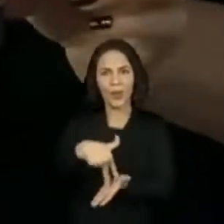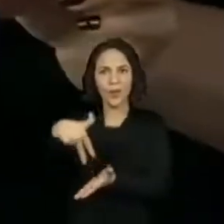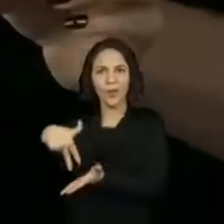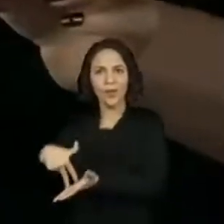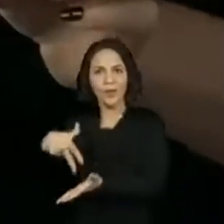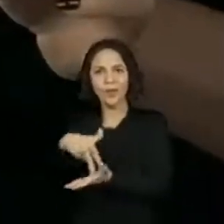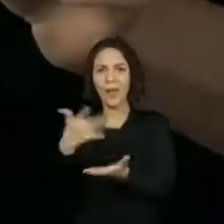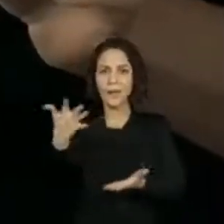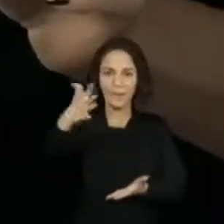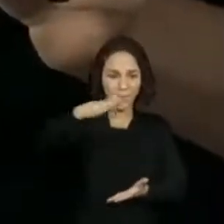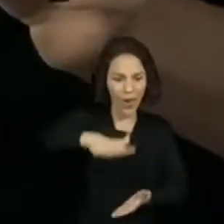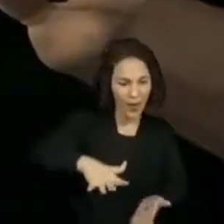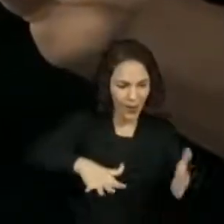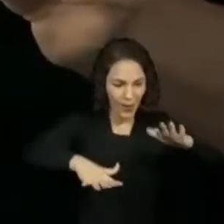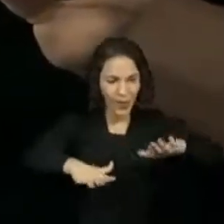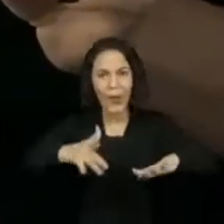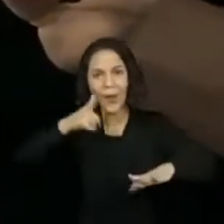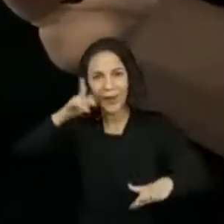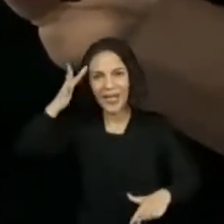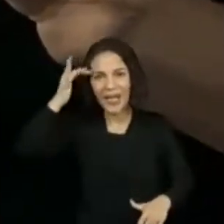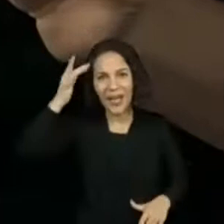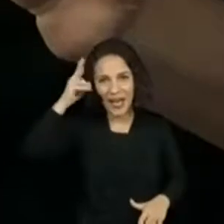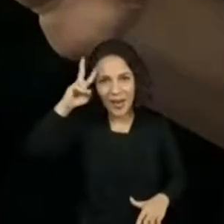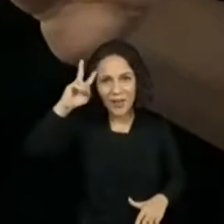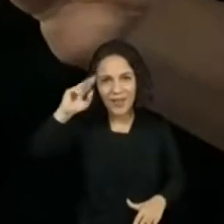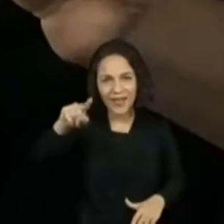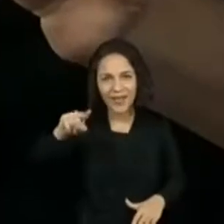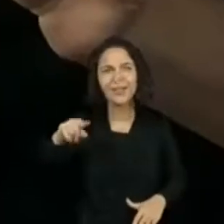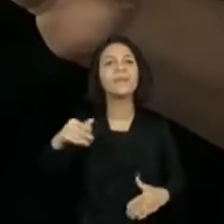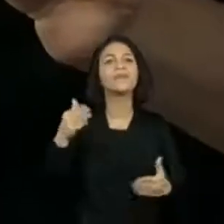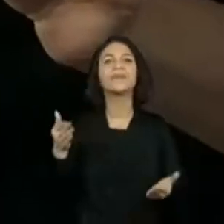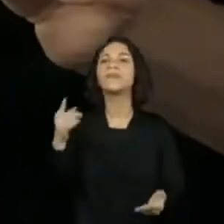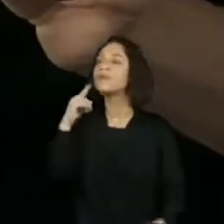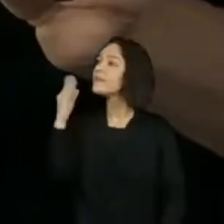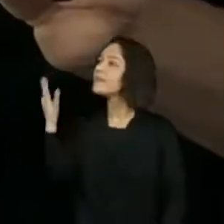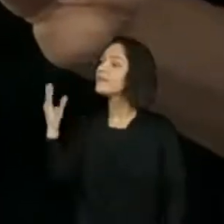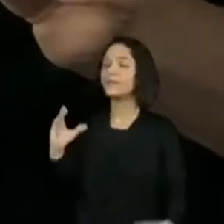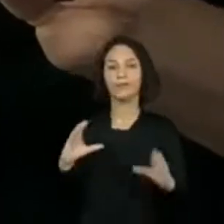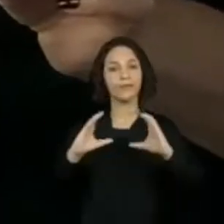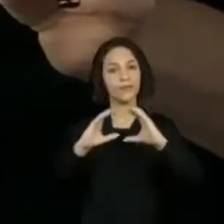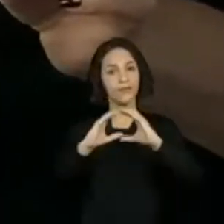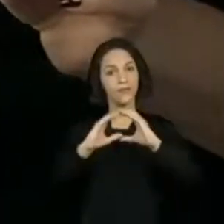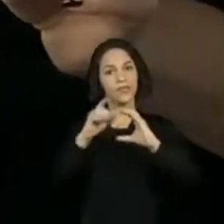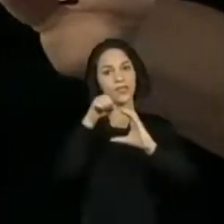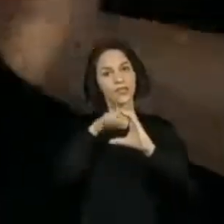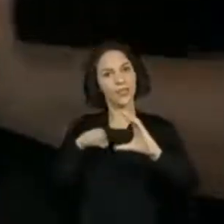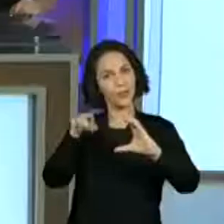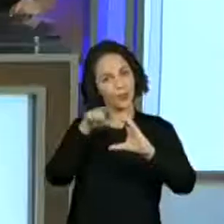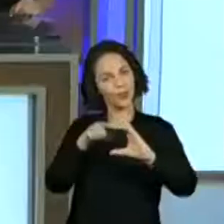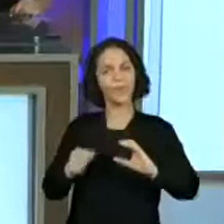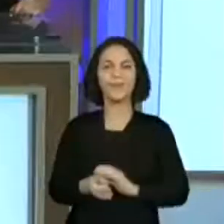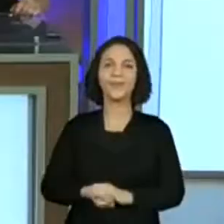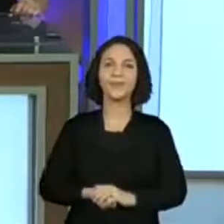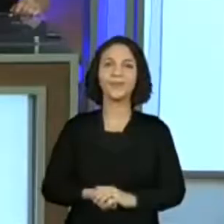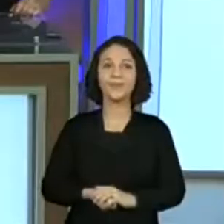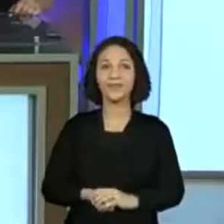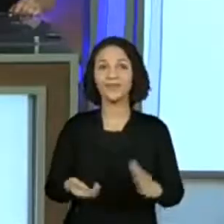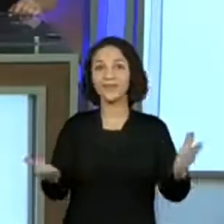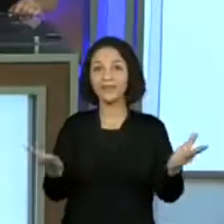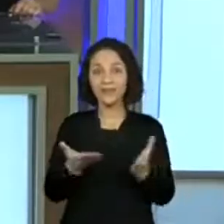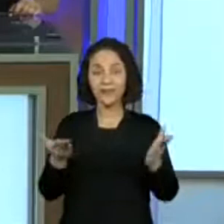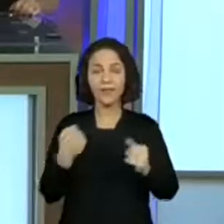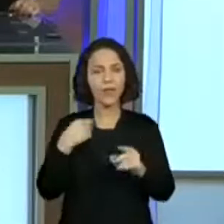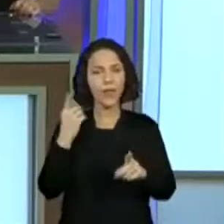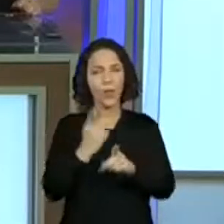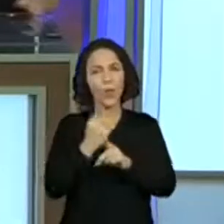nessa figura. Coloquem aí que figura é essa. O círculo. Isso mesmo. Agora eu tenho que achar